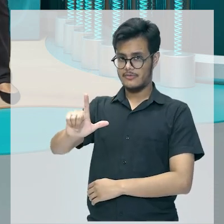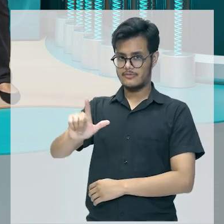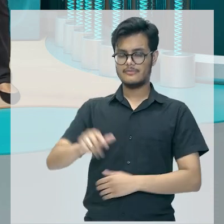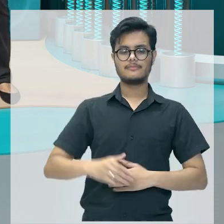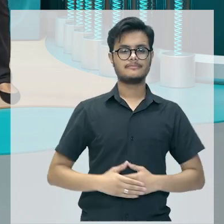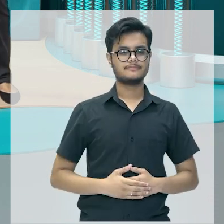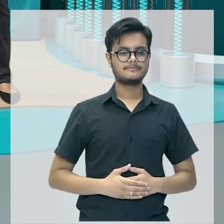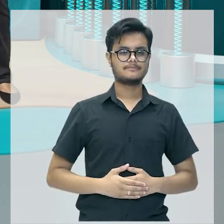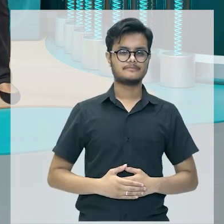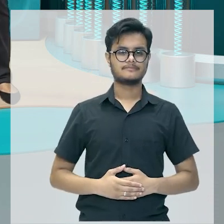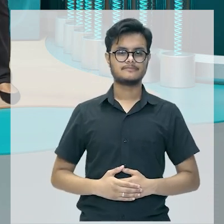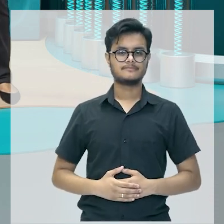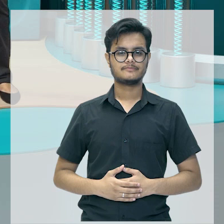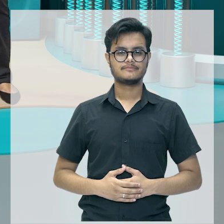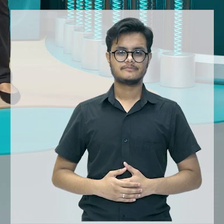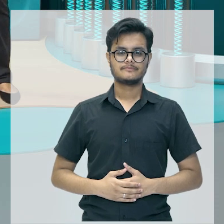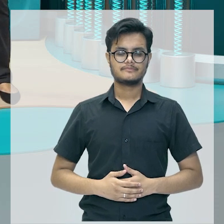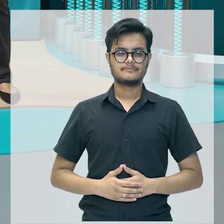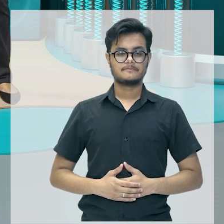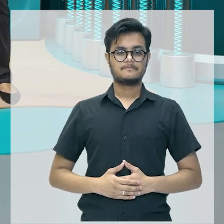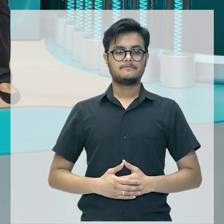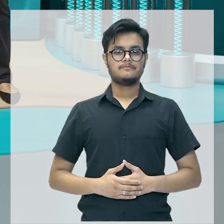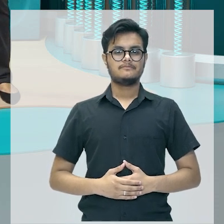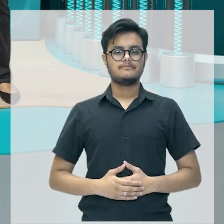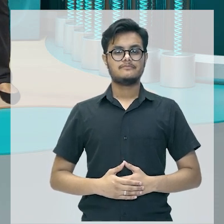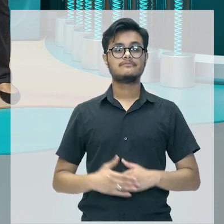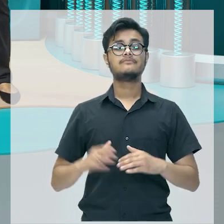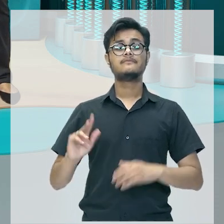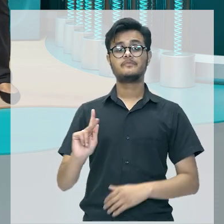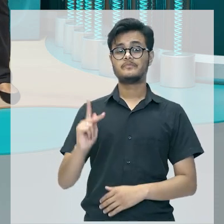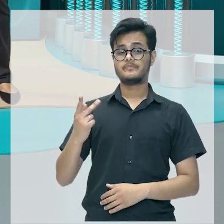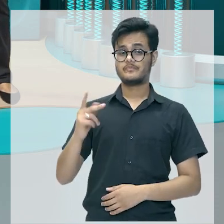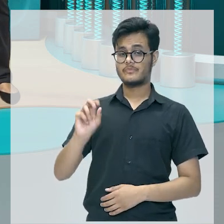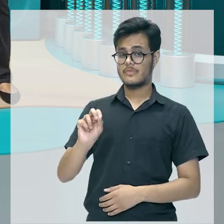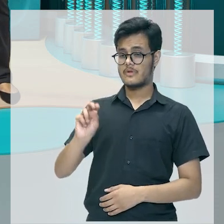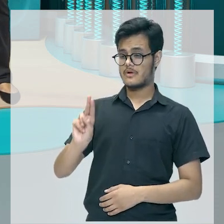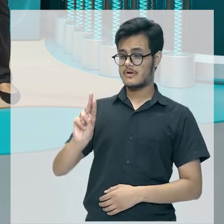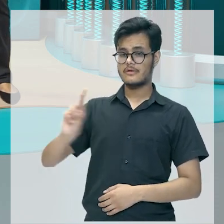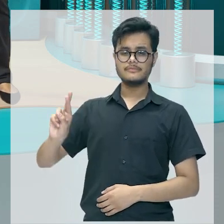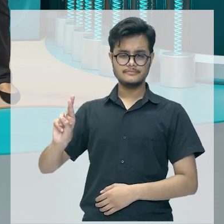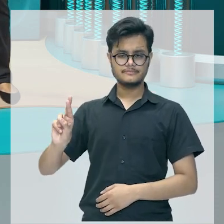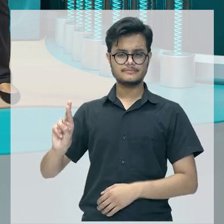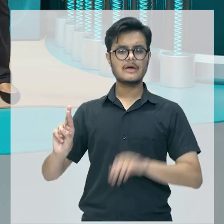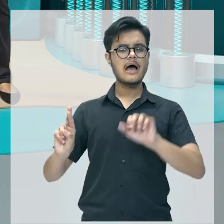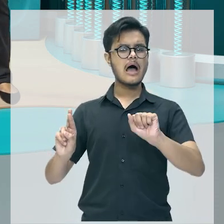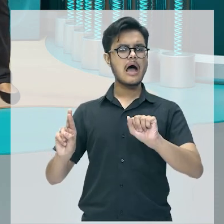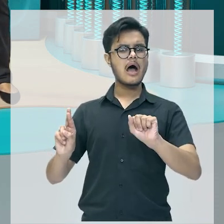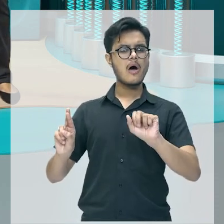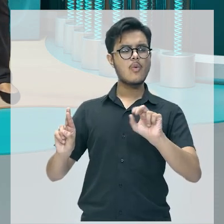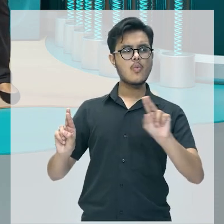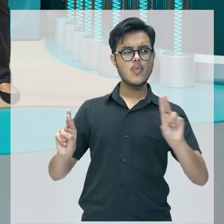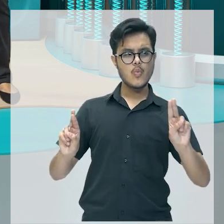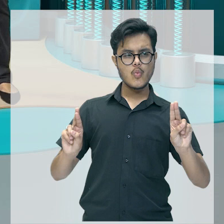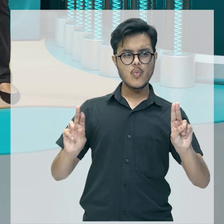uma hora, an hour. Quando eu falei a palavra hour, eu falei com som de A, ó.